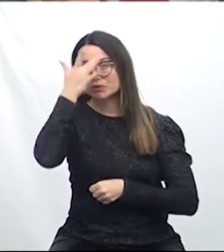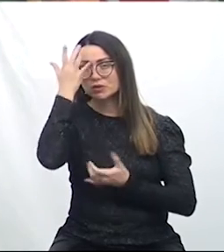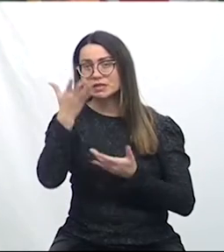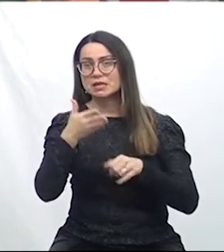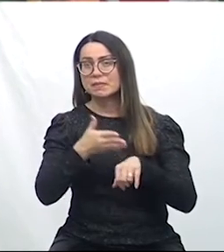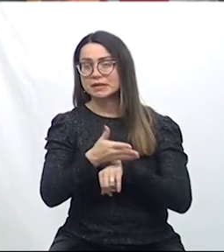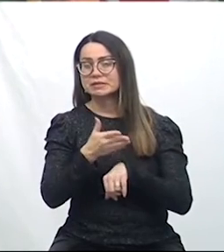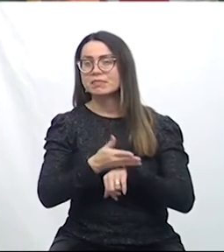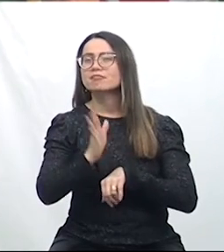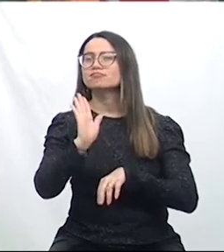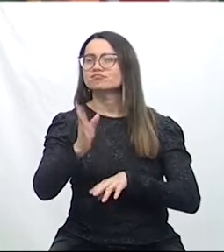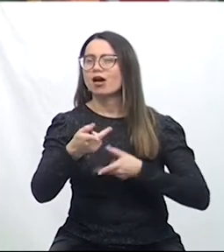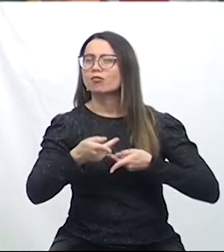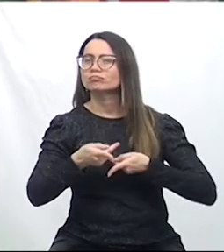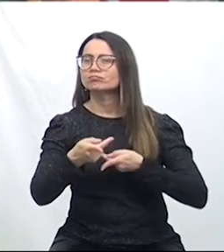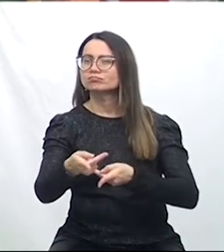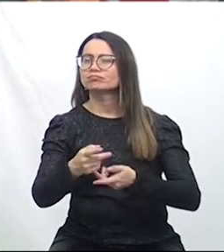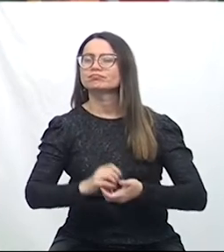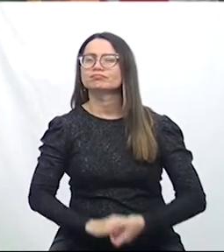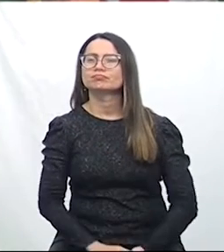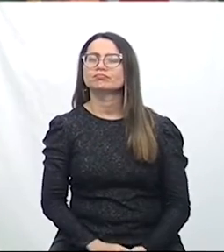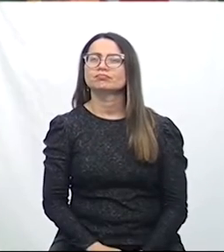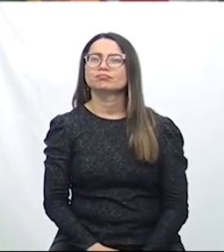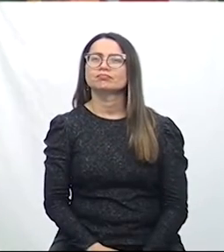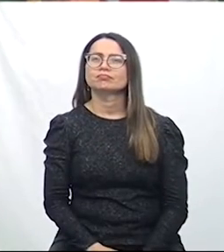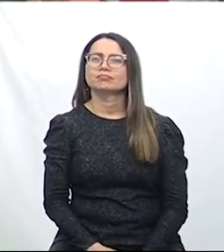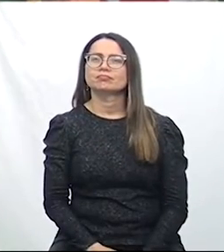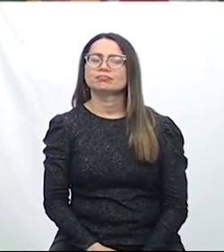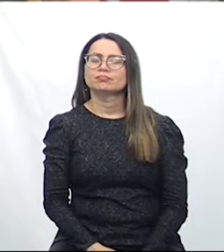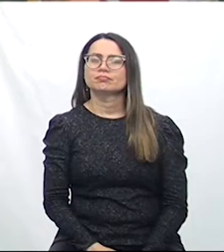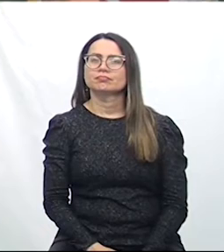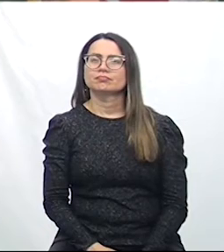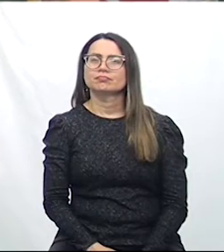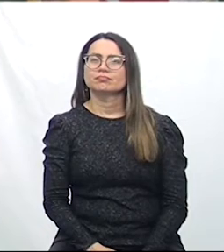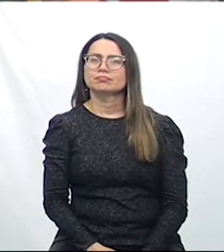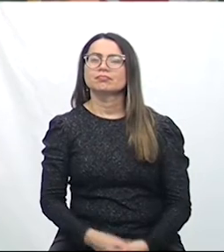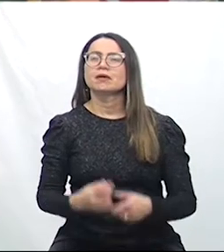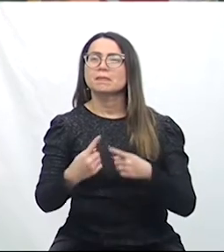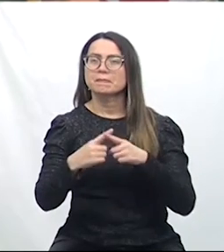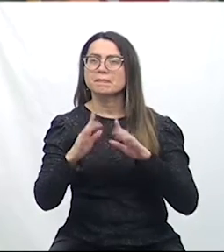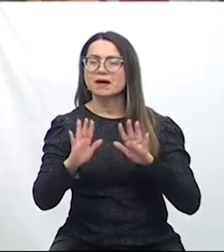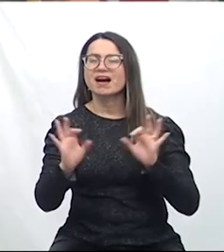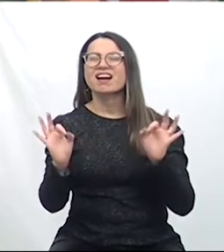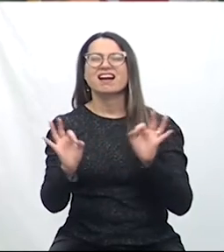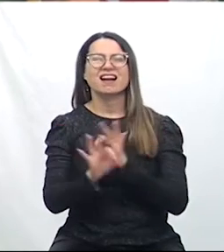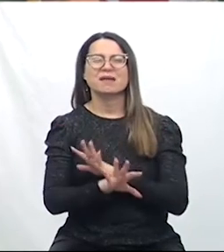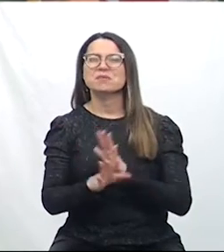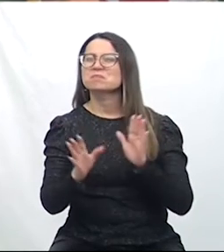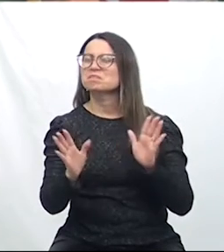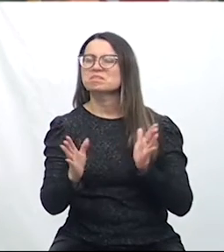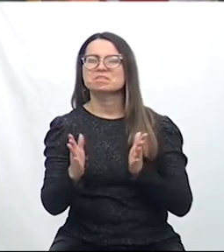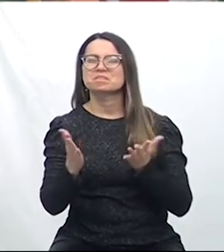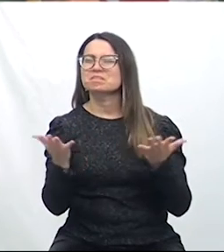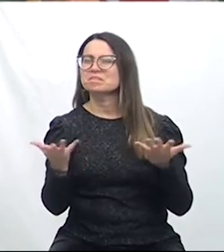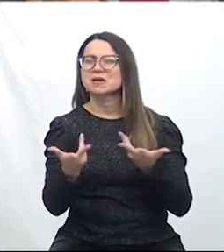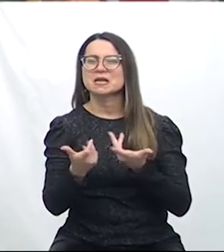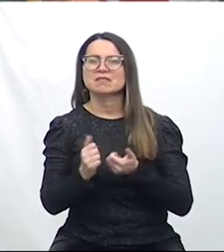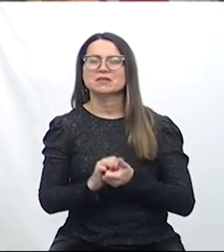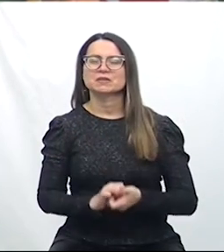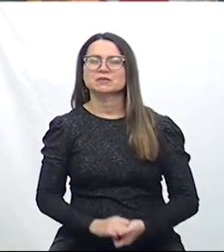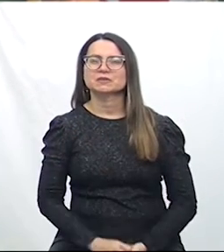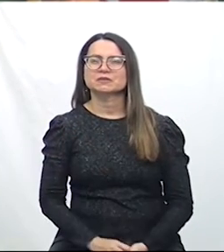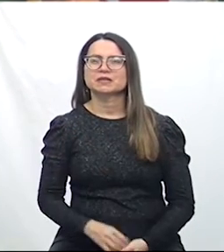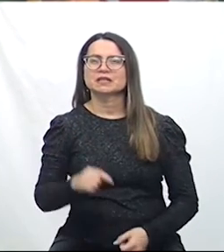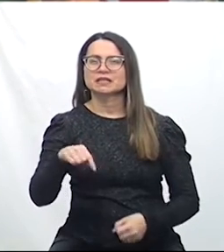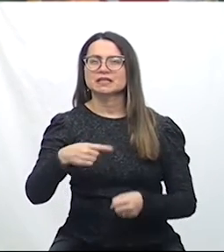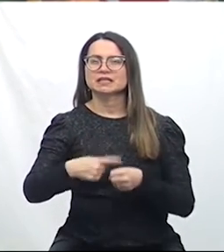estão, sinta-se convidados, mas foi encerramento com chave de ouro na nossa cidade, a Semana da